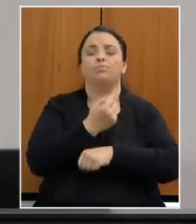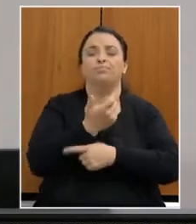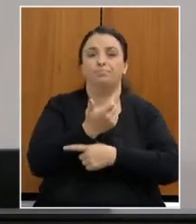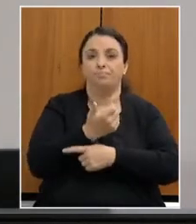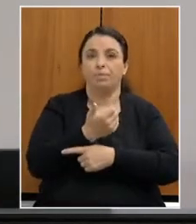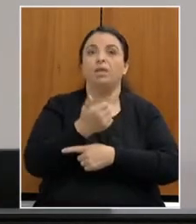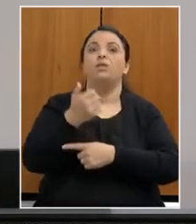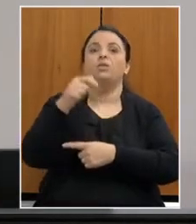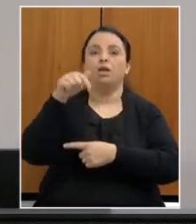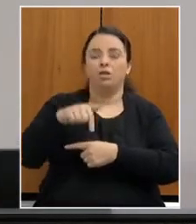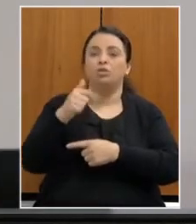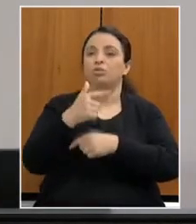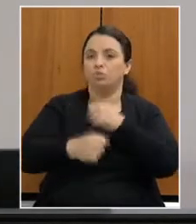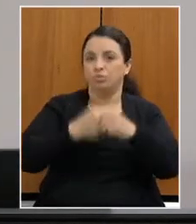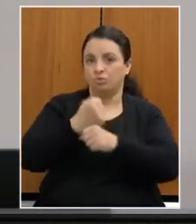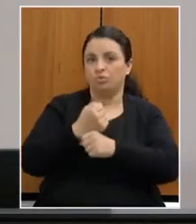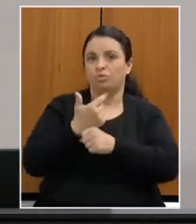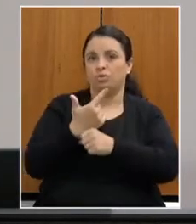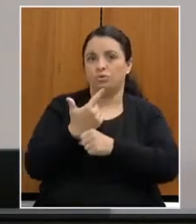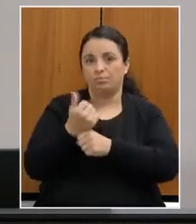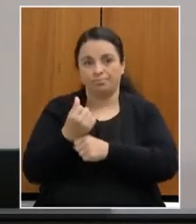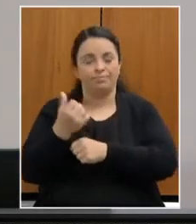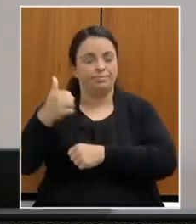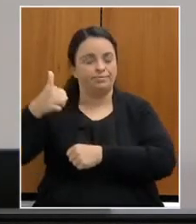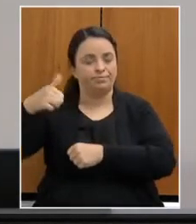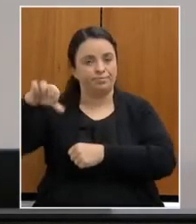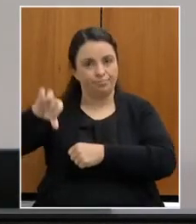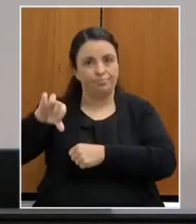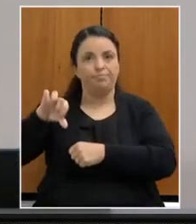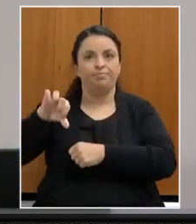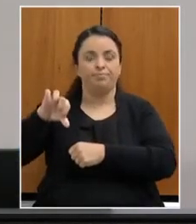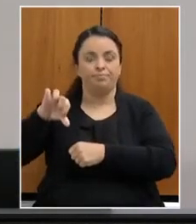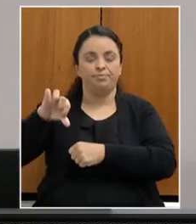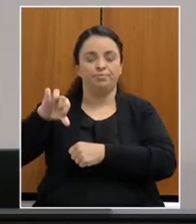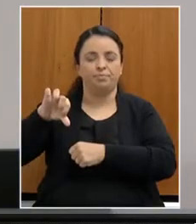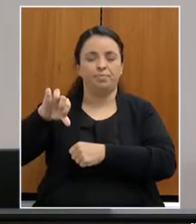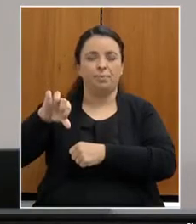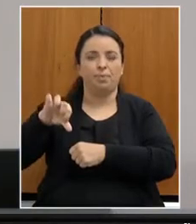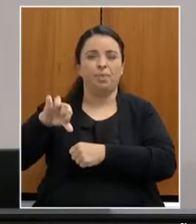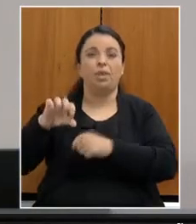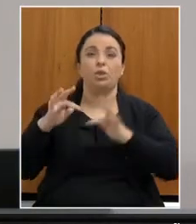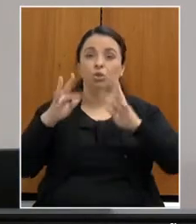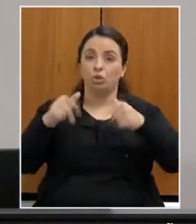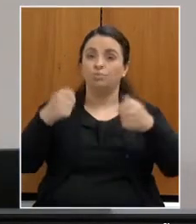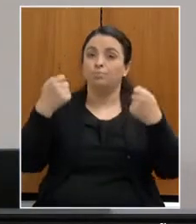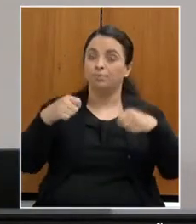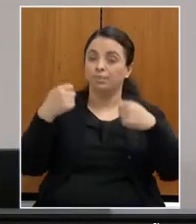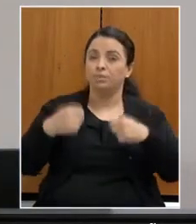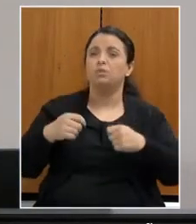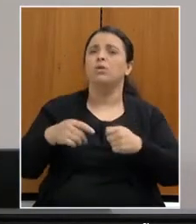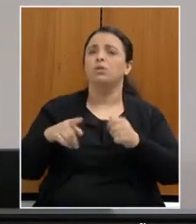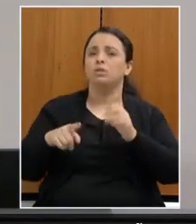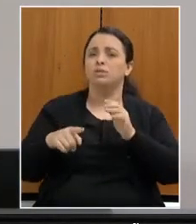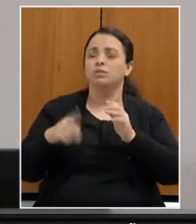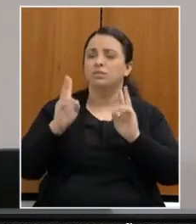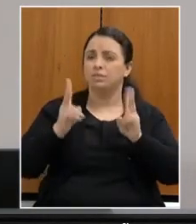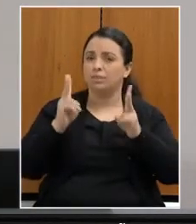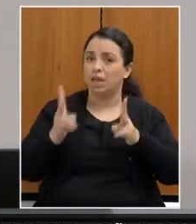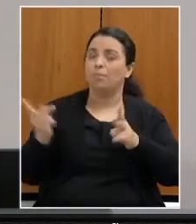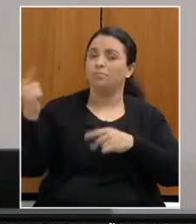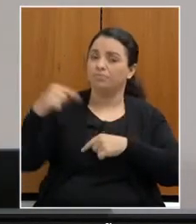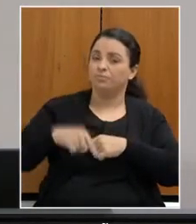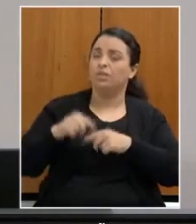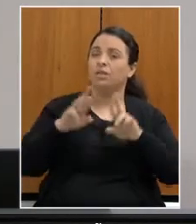Estado e os dirigentes de entidades da administração direta e indireta devem comparecer semestralmente a reuniões das comissões da